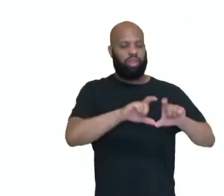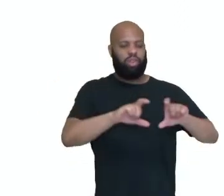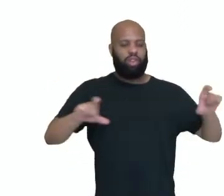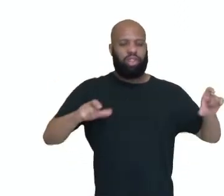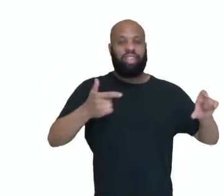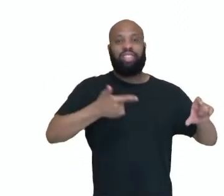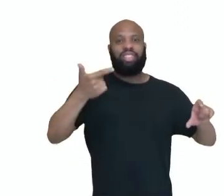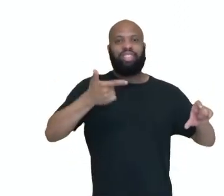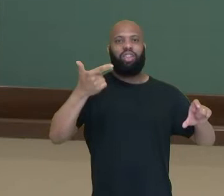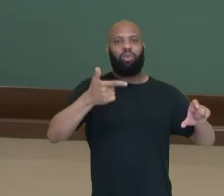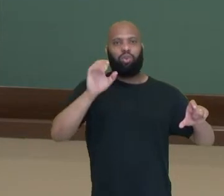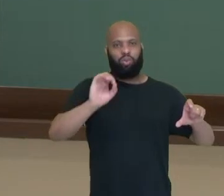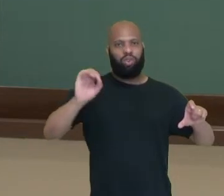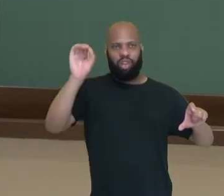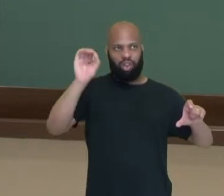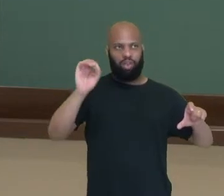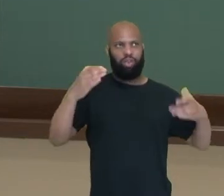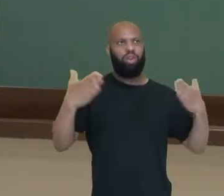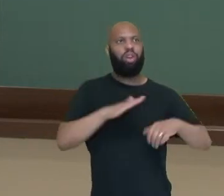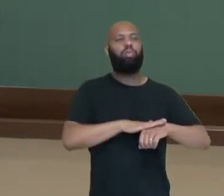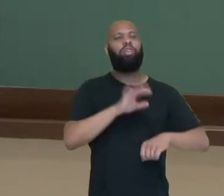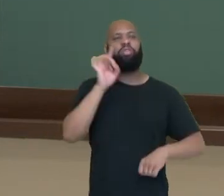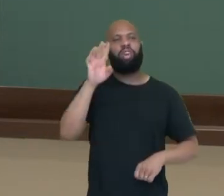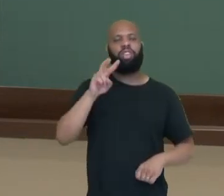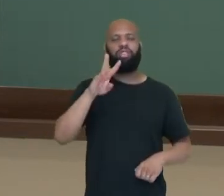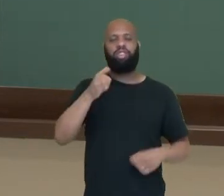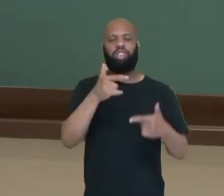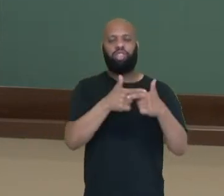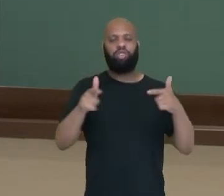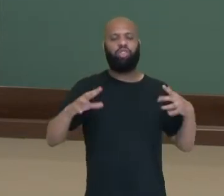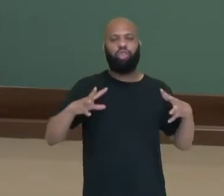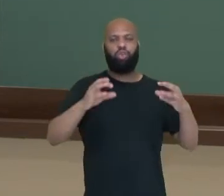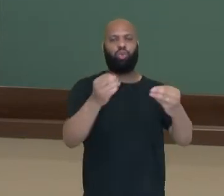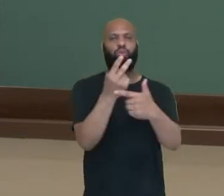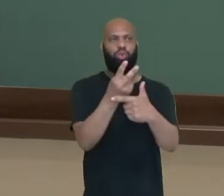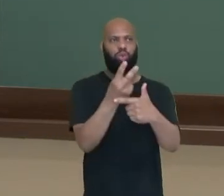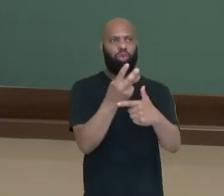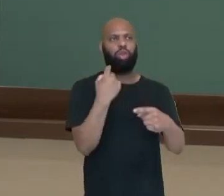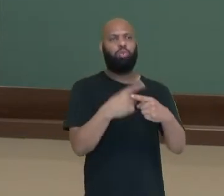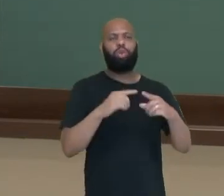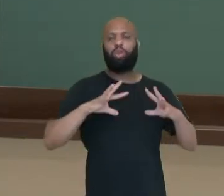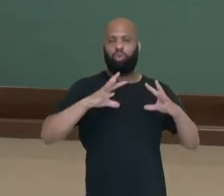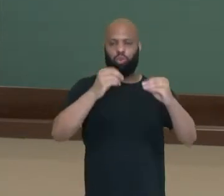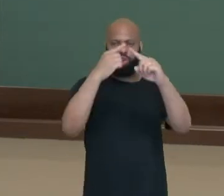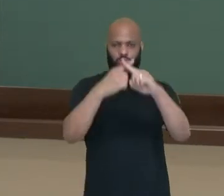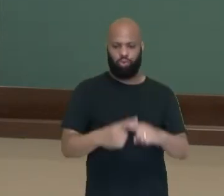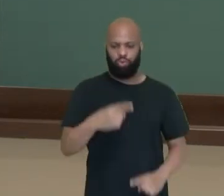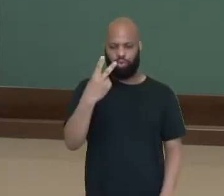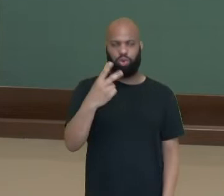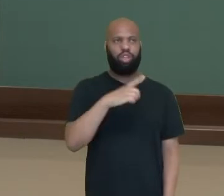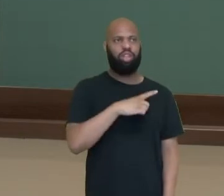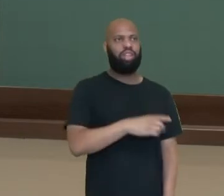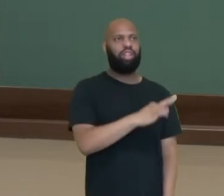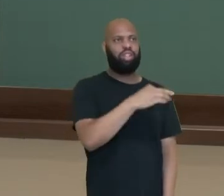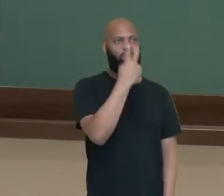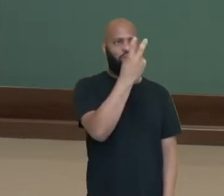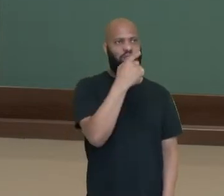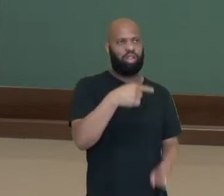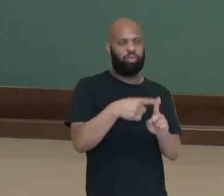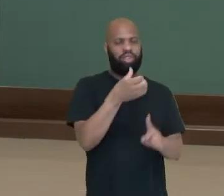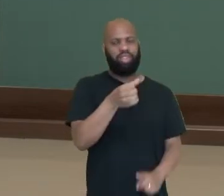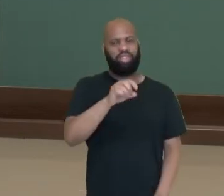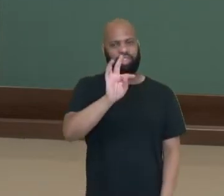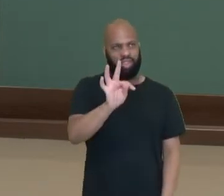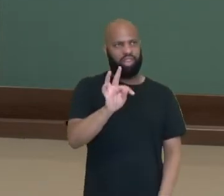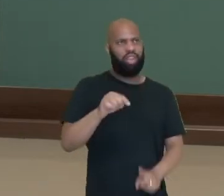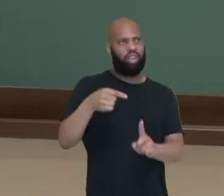grau. Para facilitar a minha vida, eu vou dividir todo mundo por 2, porque todos são múltiplos de 2. Então, vai ficar t ao quadrado mais 6t menos 16